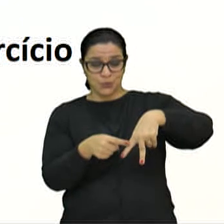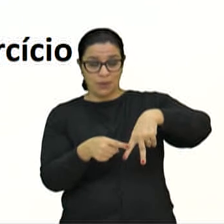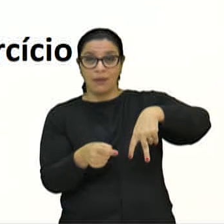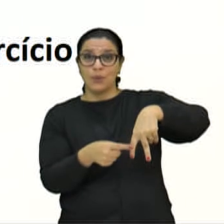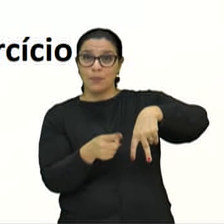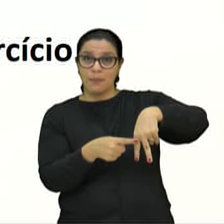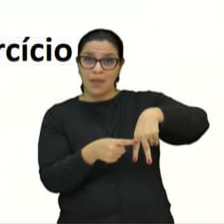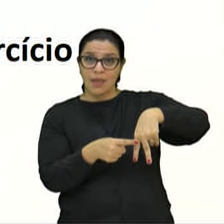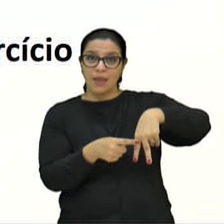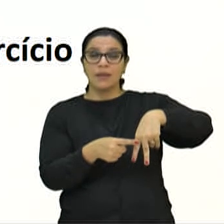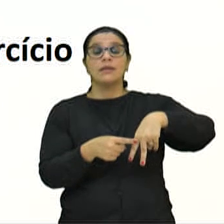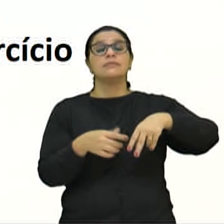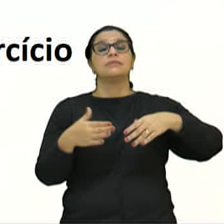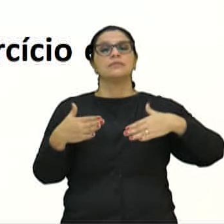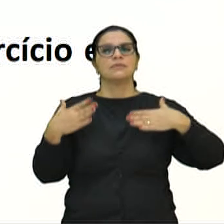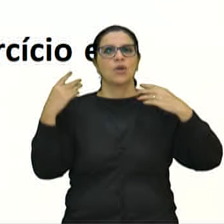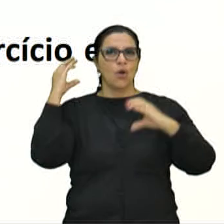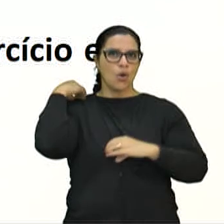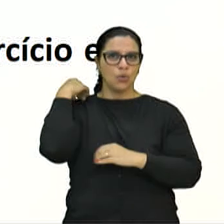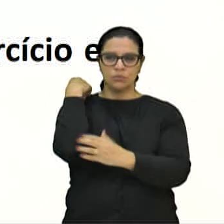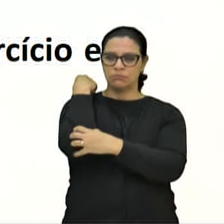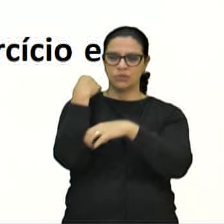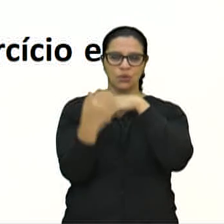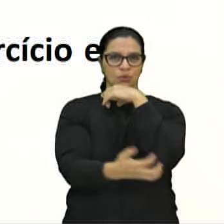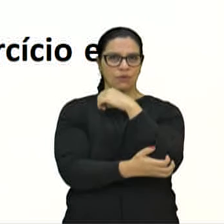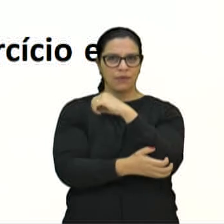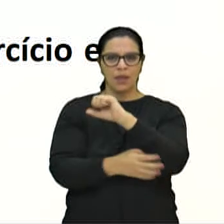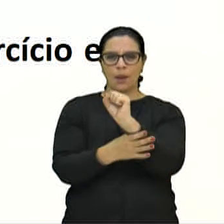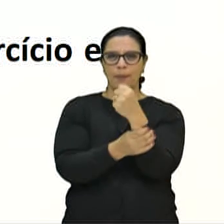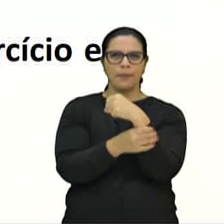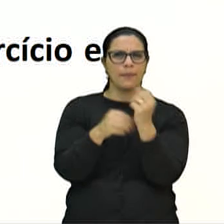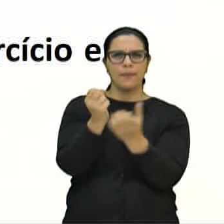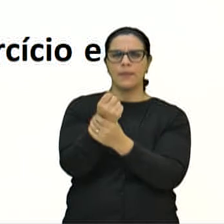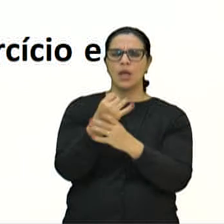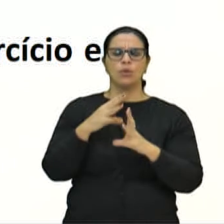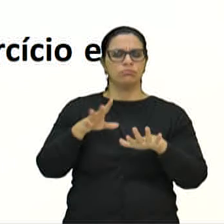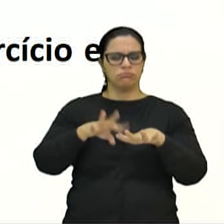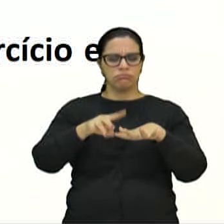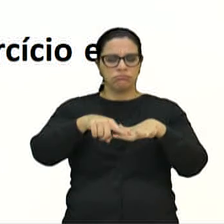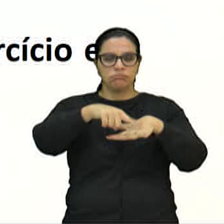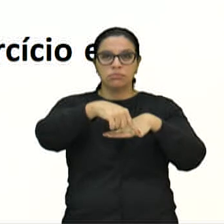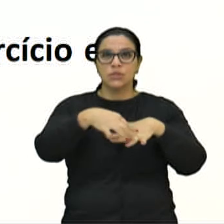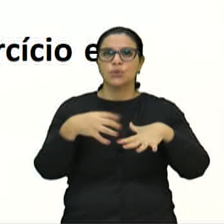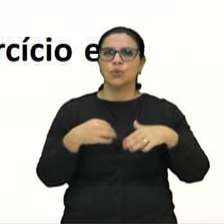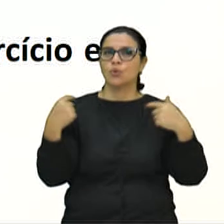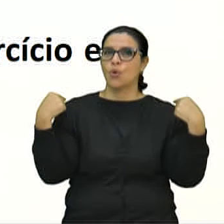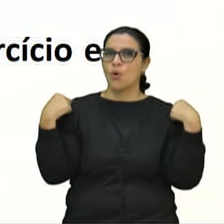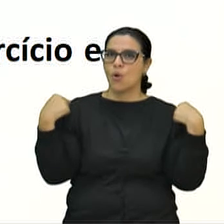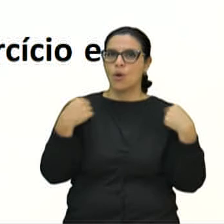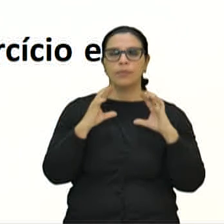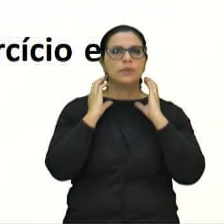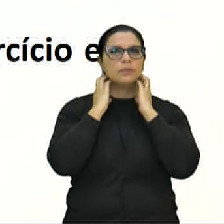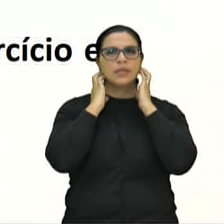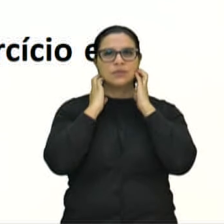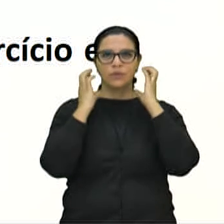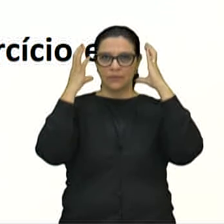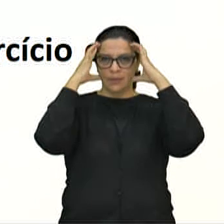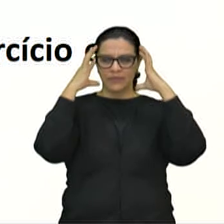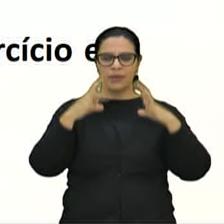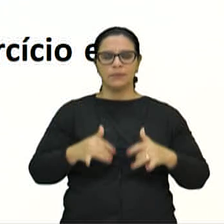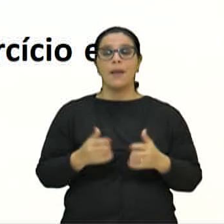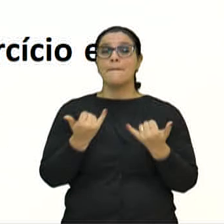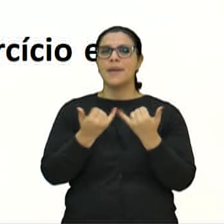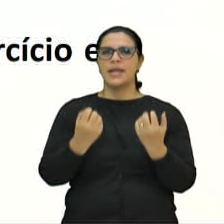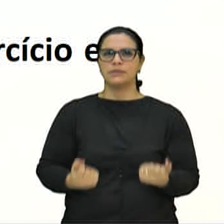coluna, braços, cotovelos, punho, mãos, dedos, ombro, pescoço e cabeça. Então nós